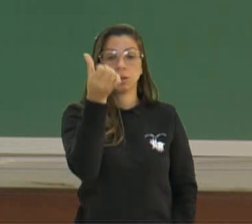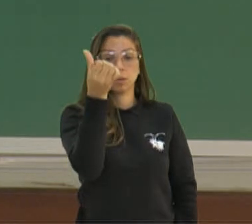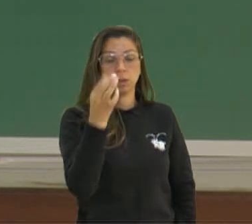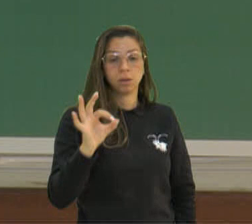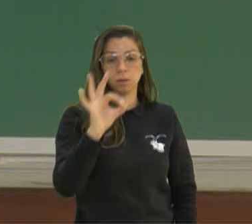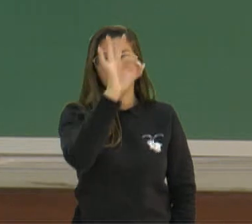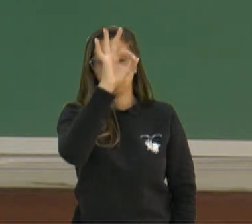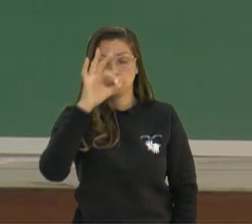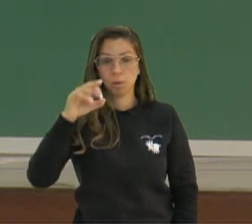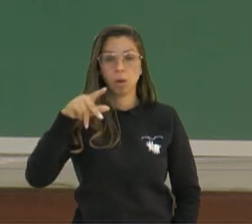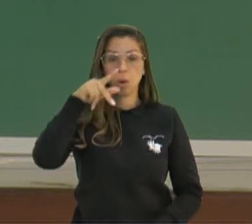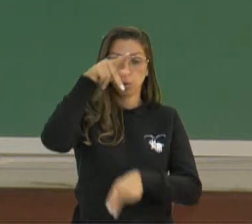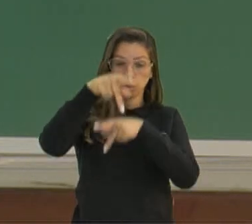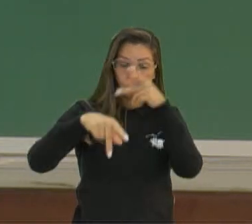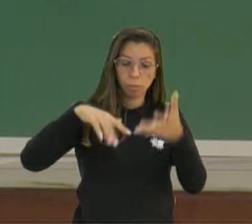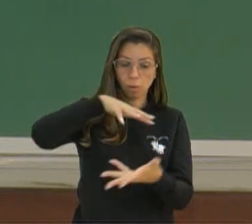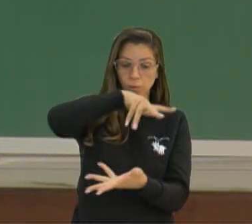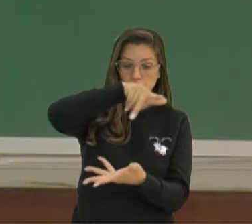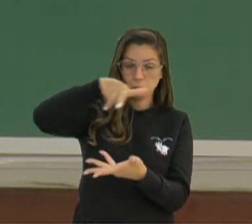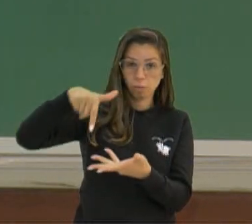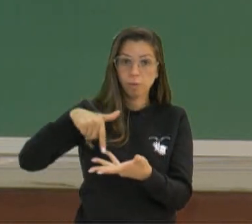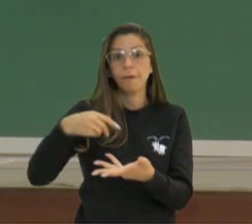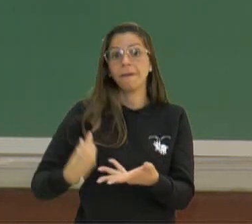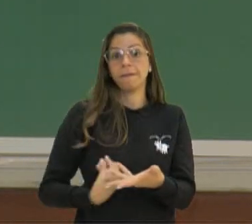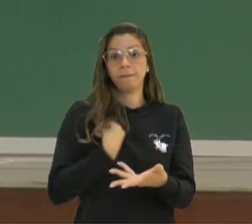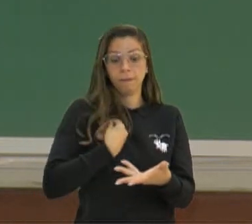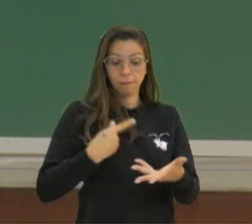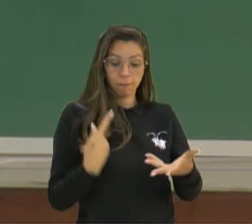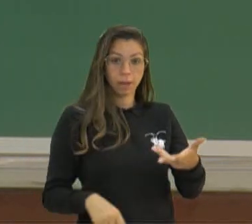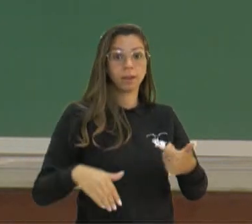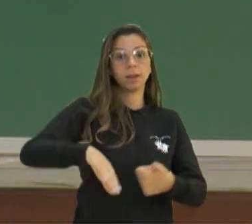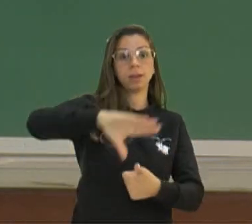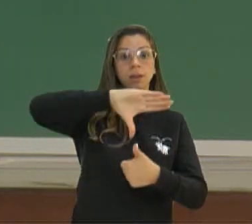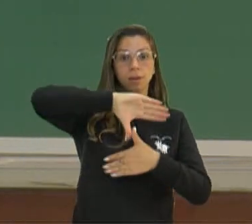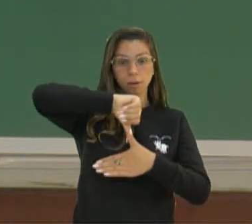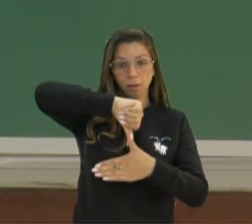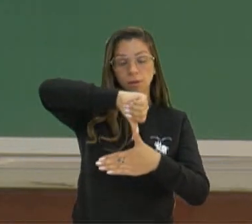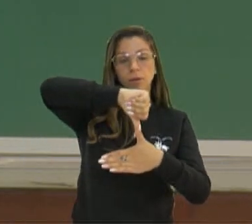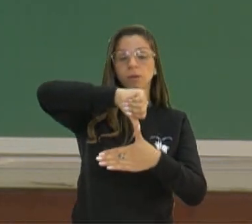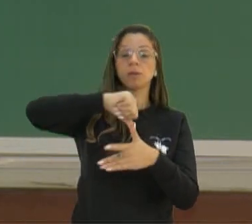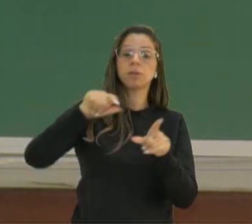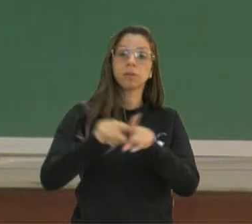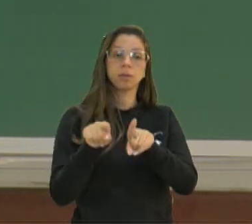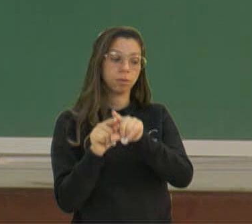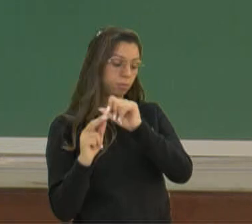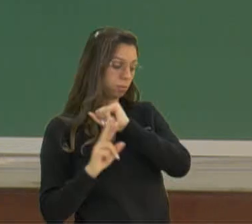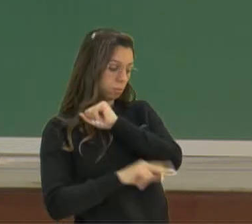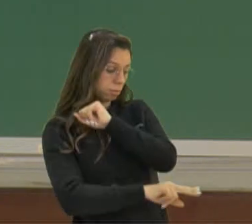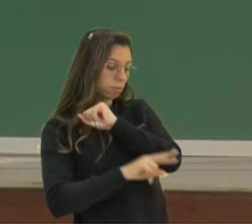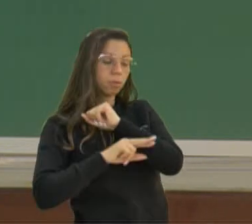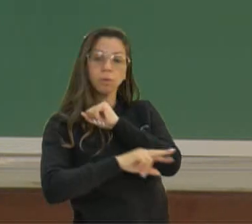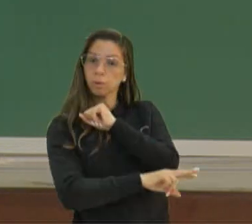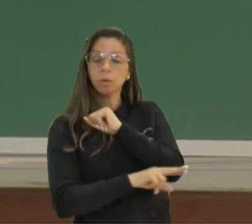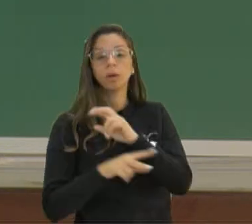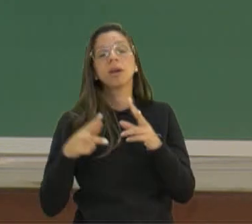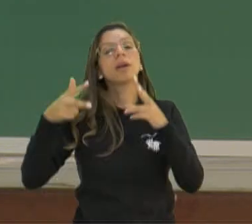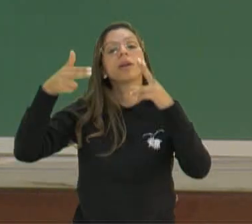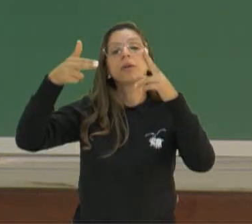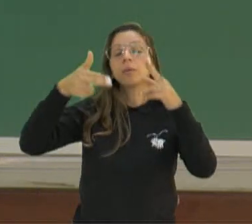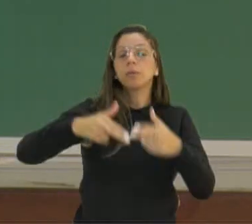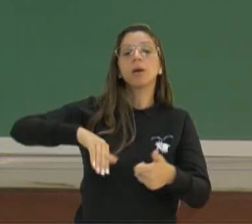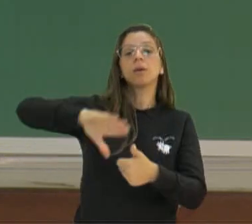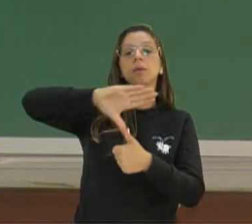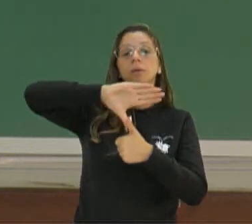população mundial ocupa a América do Sul. A composição étnica segue a